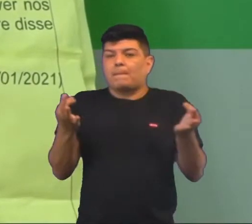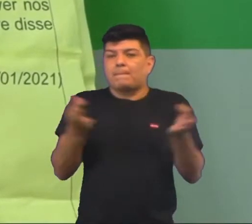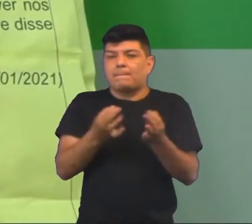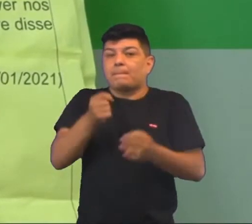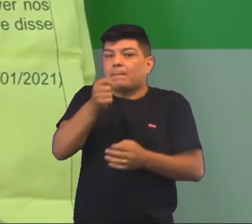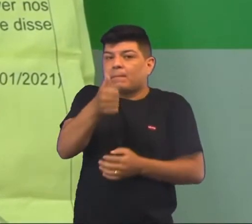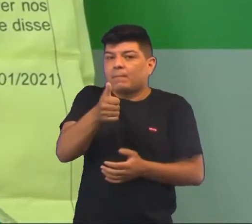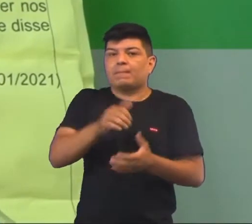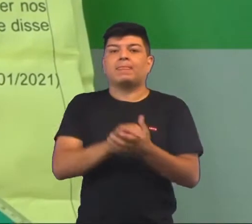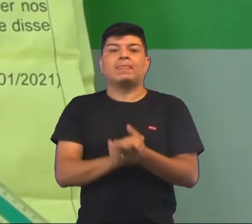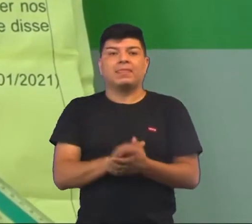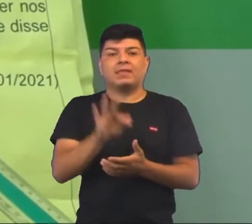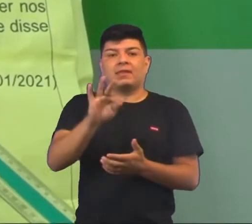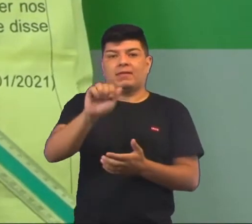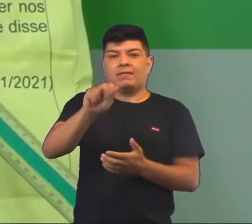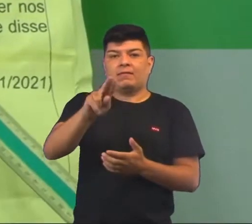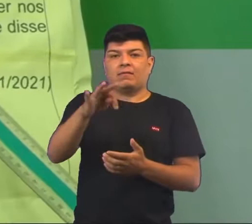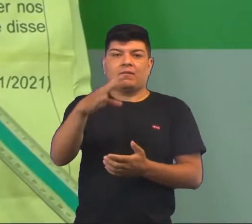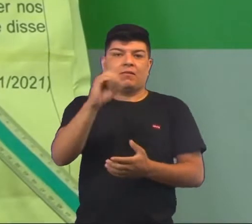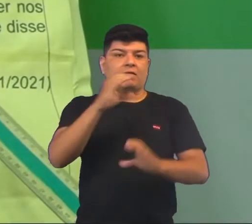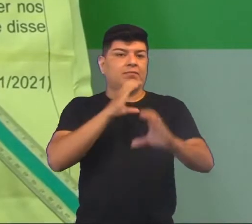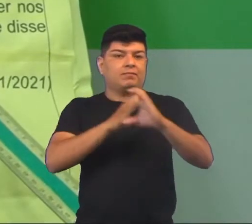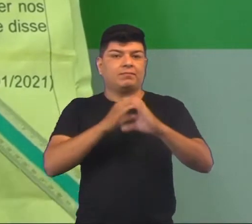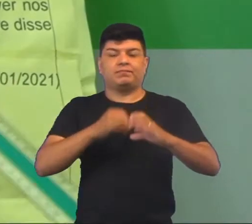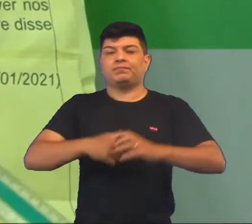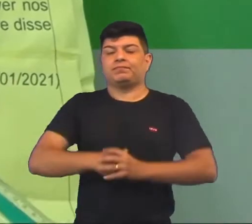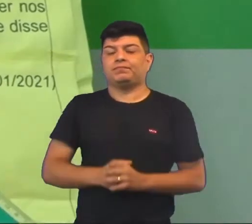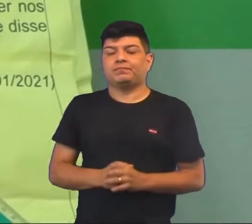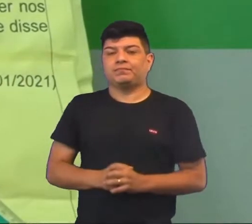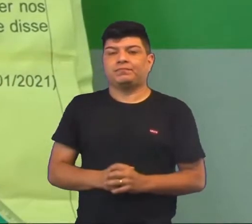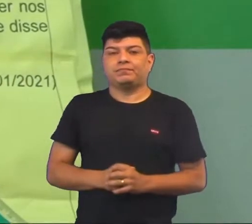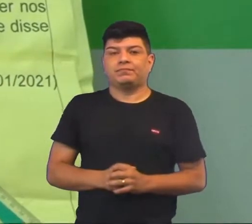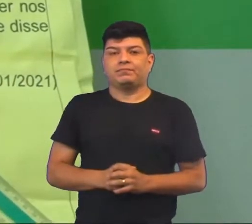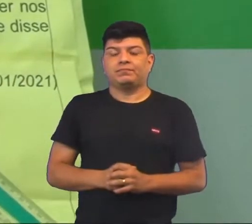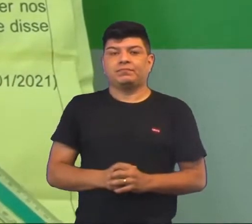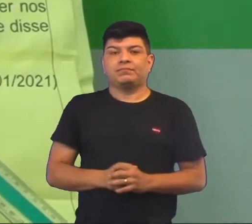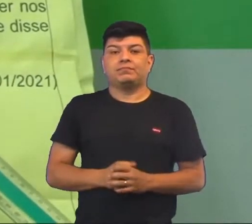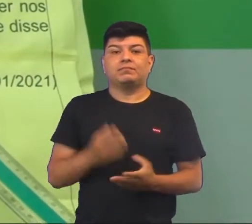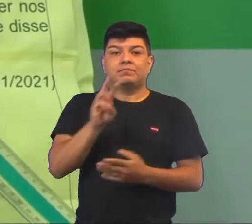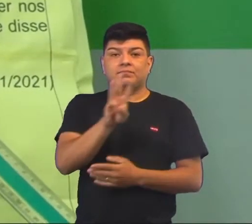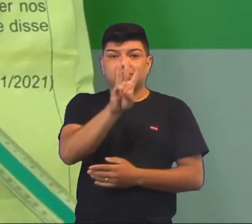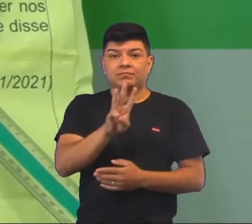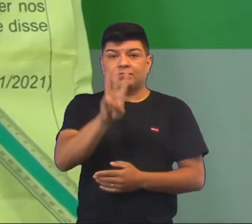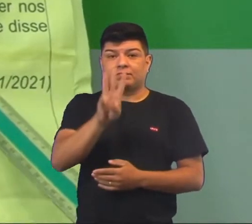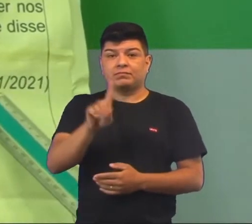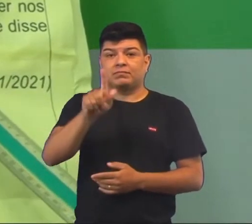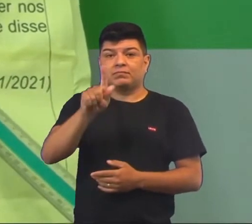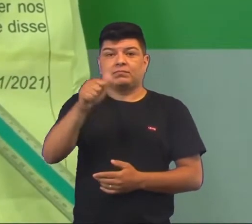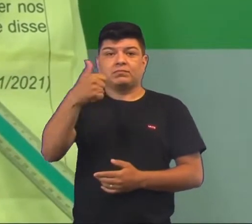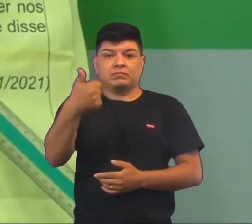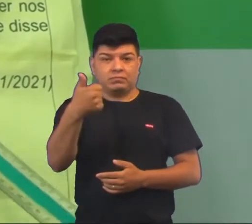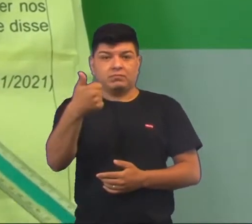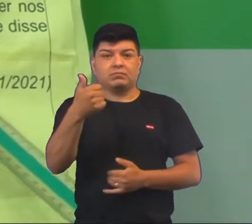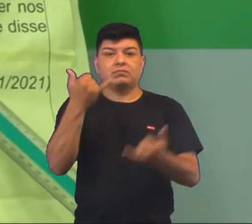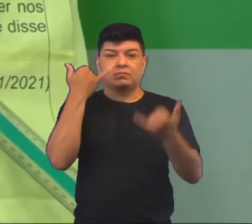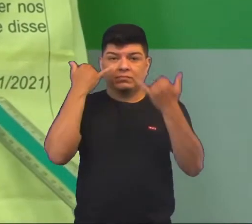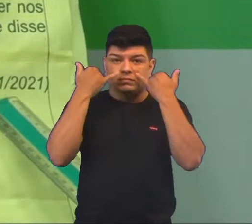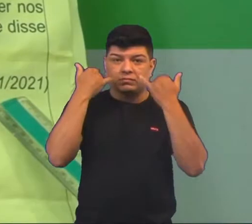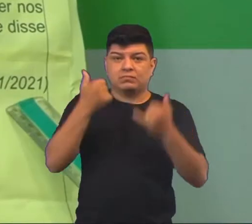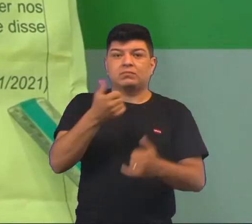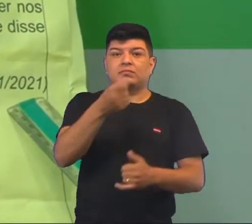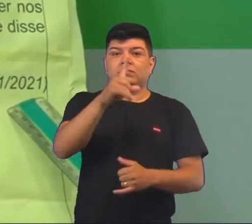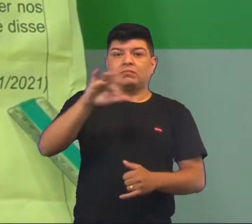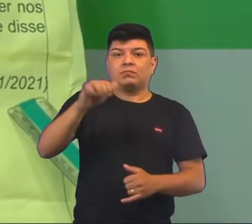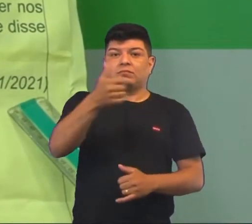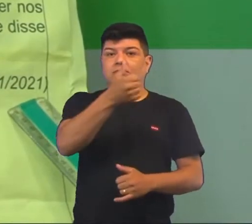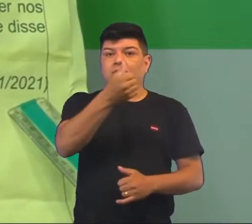perfeita, diz Fausto no comunicado. Aqui a fonte g1.com, notícia do dia 26 de